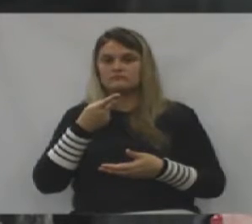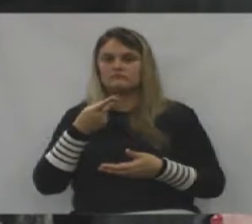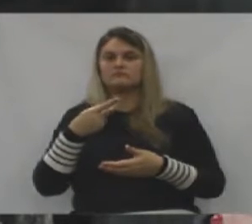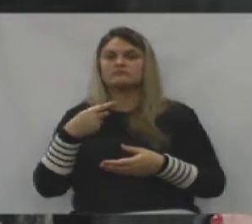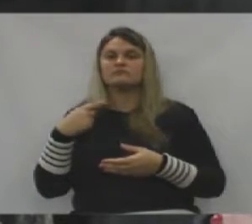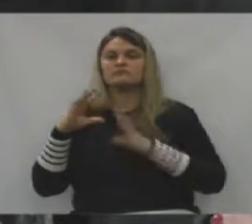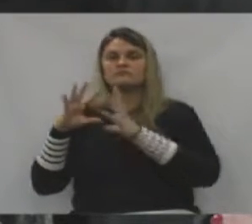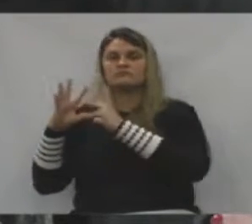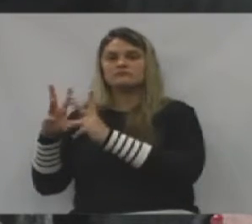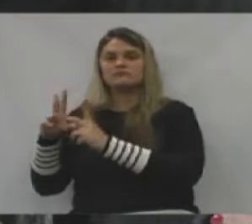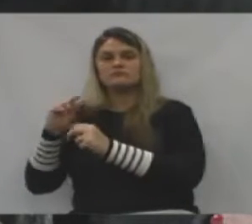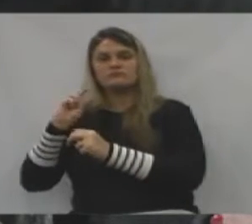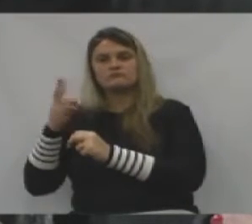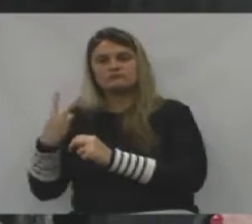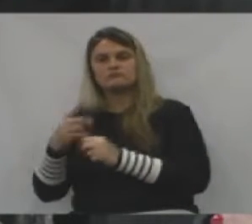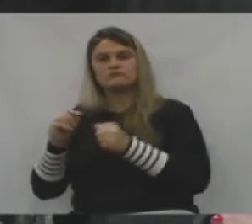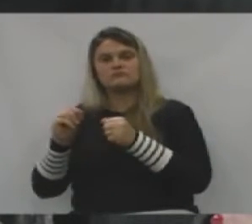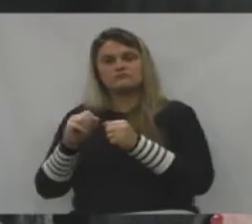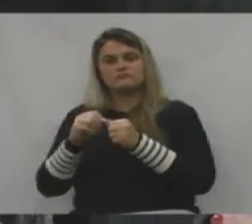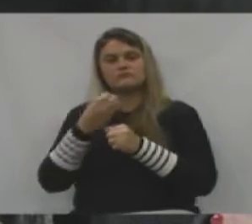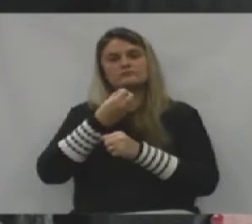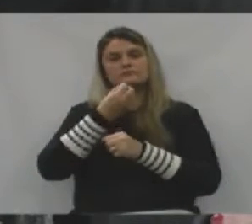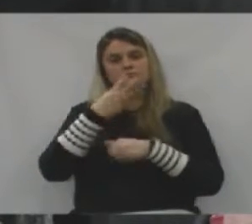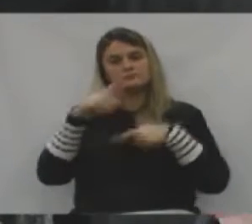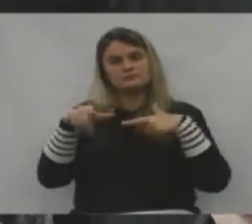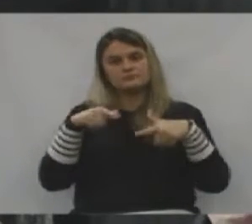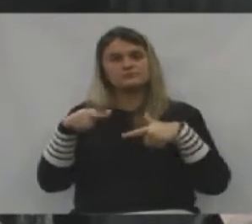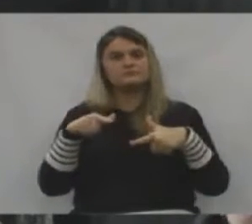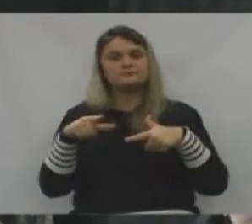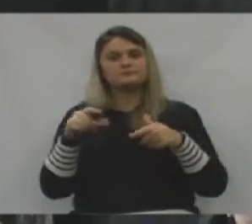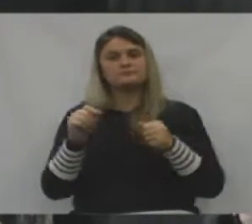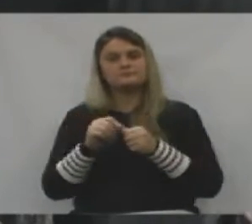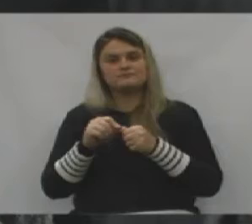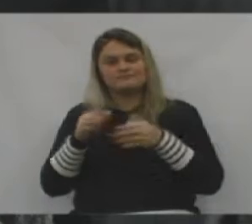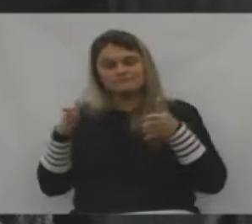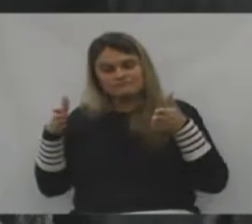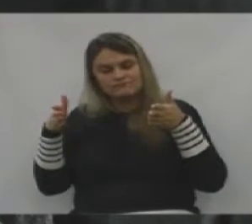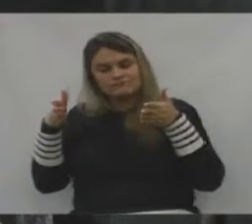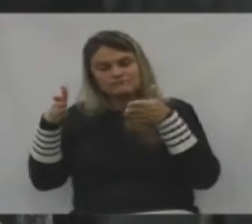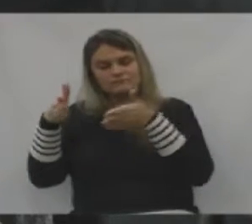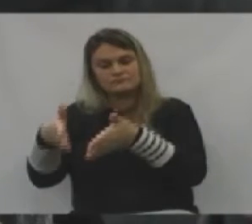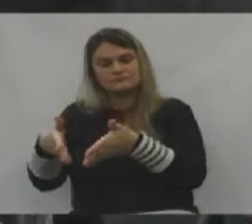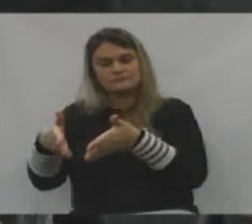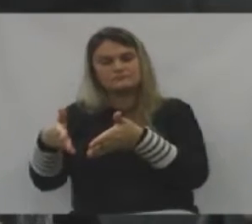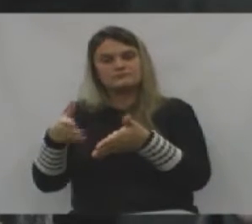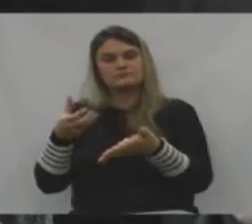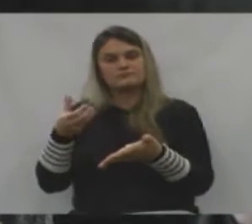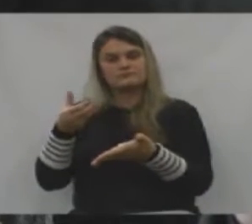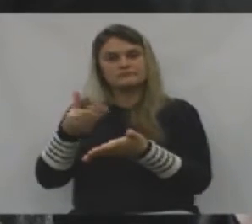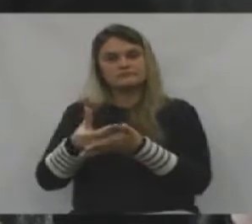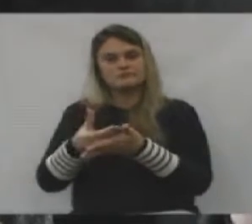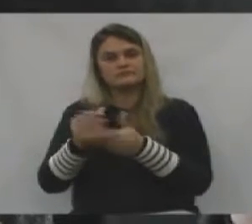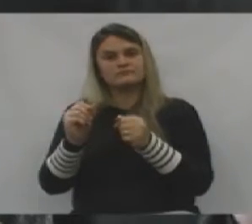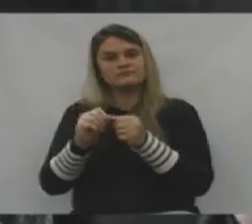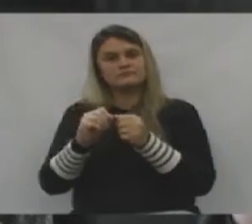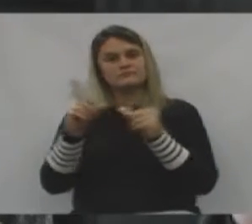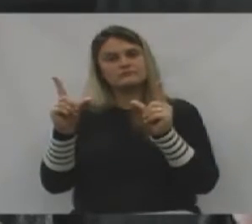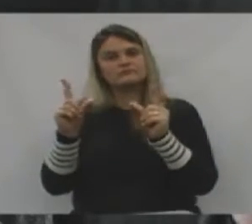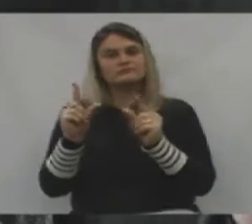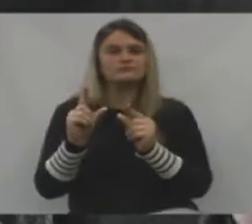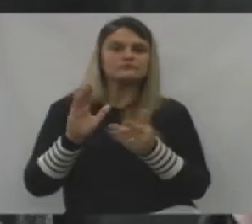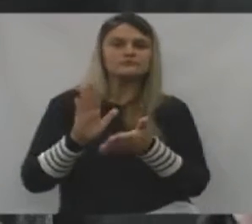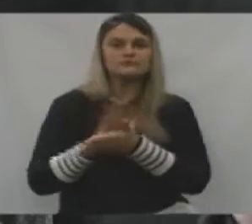ação de todos os vereadores em estar direcionando essa economia feita